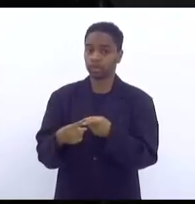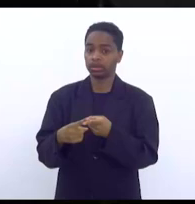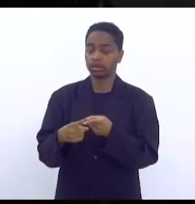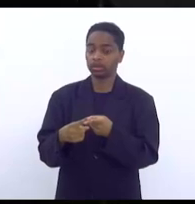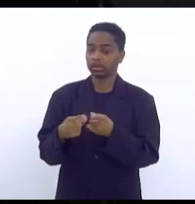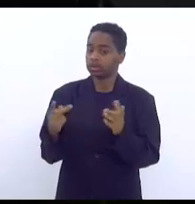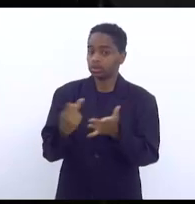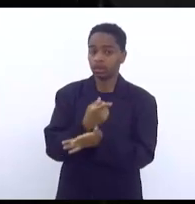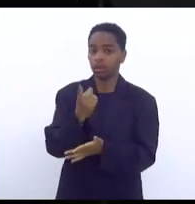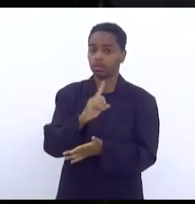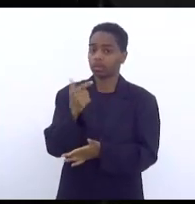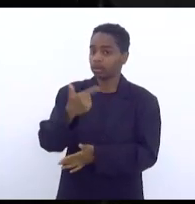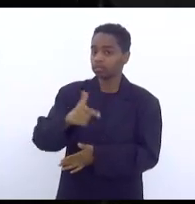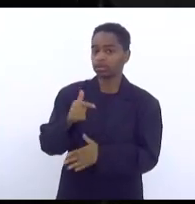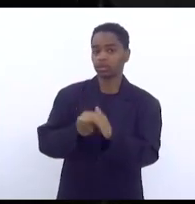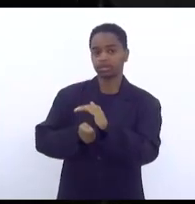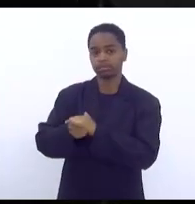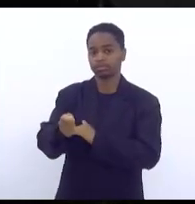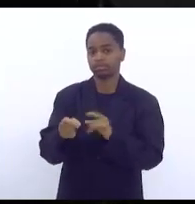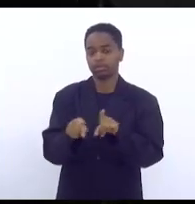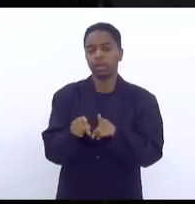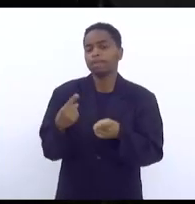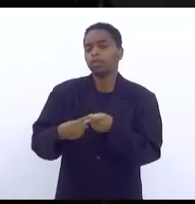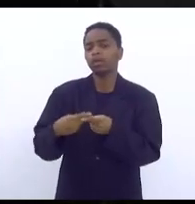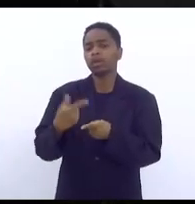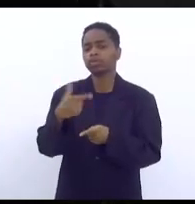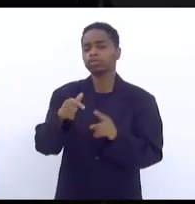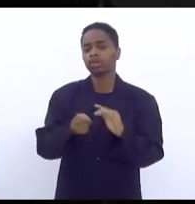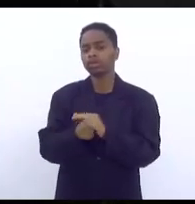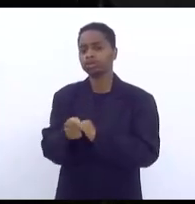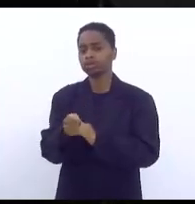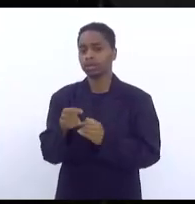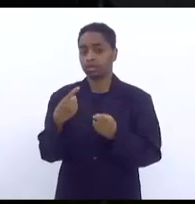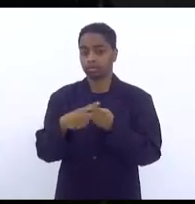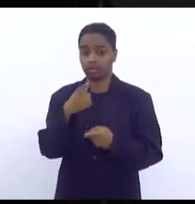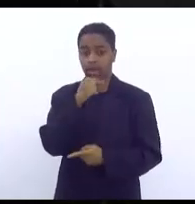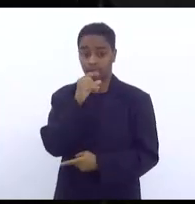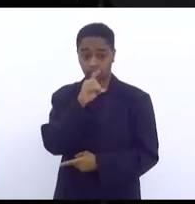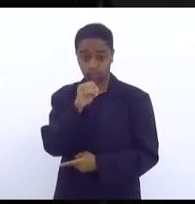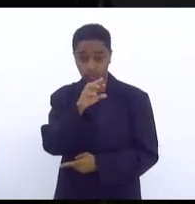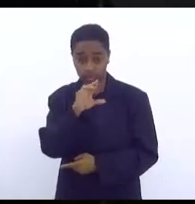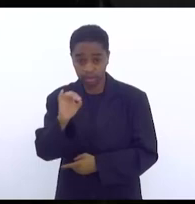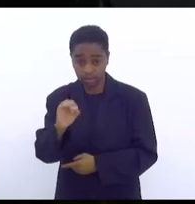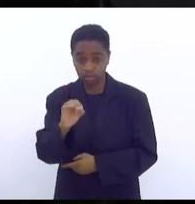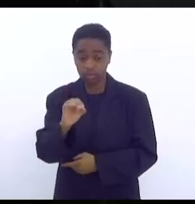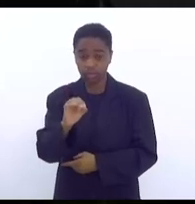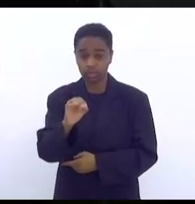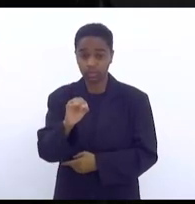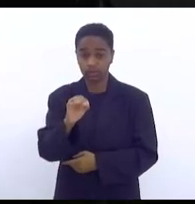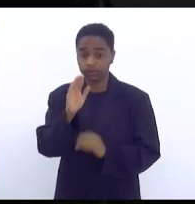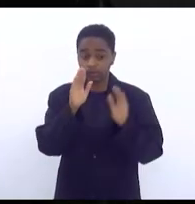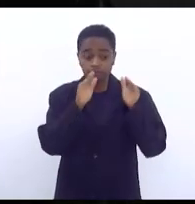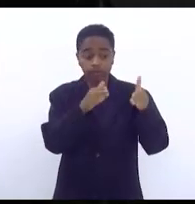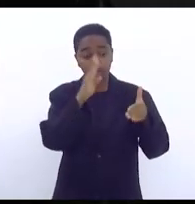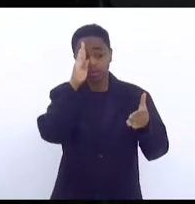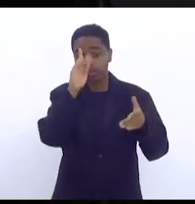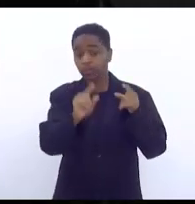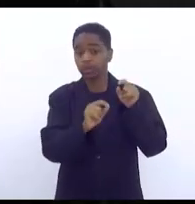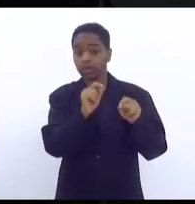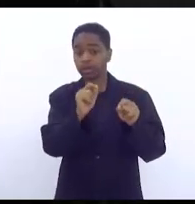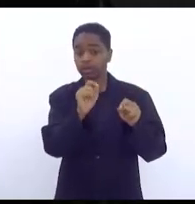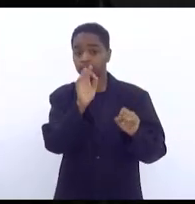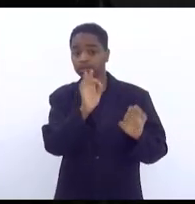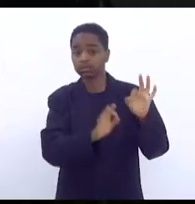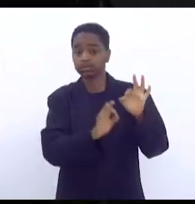havendo investimento E por que não está havendo águas do rio está priorizando a instalação